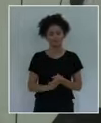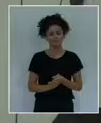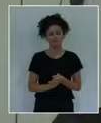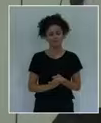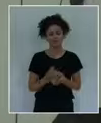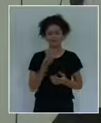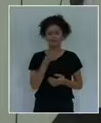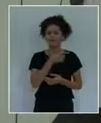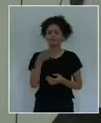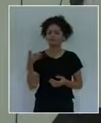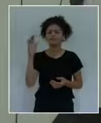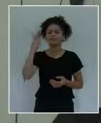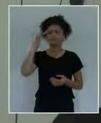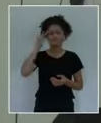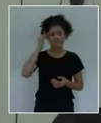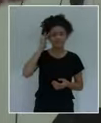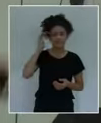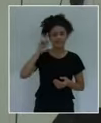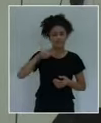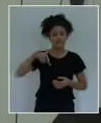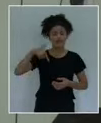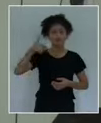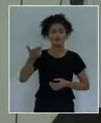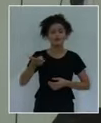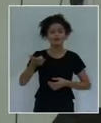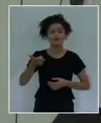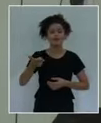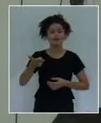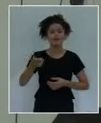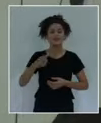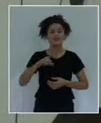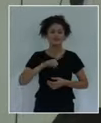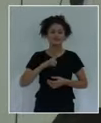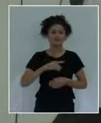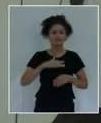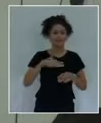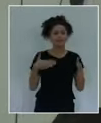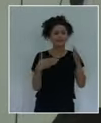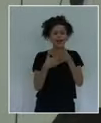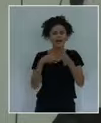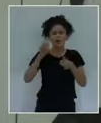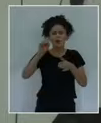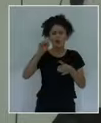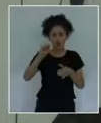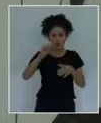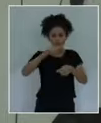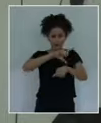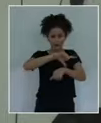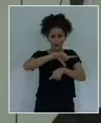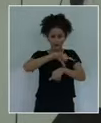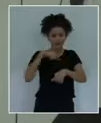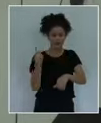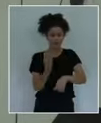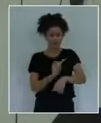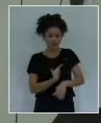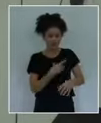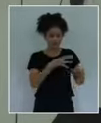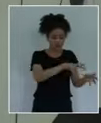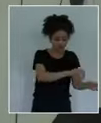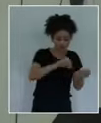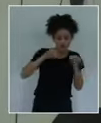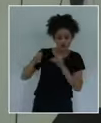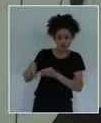bom vocês ficarem cientes que depois dessa vazão lá, nós temos até 8 horas para a gente tirar as pessoas desse